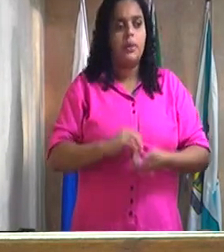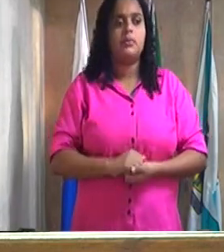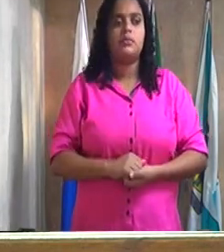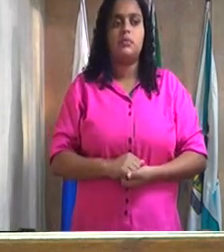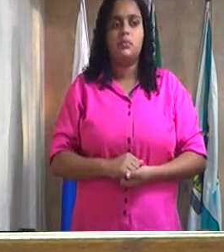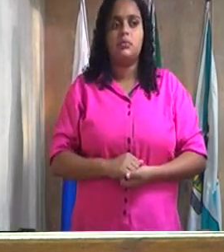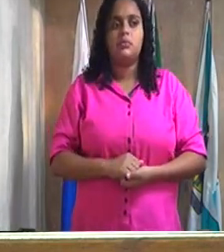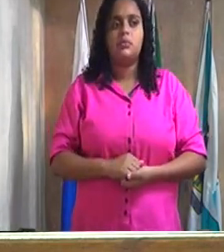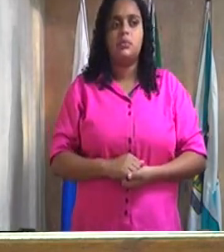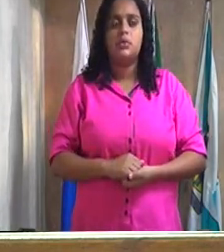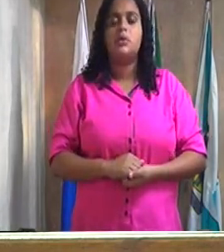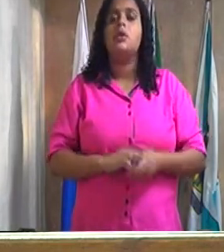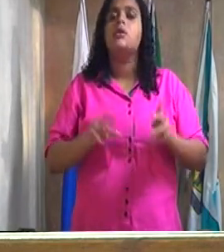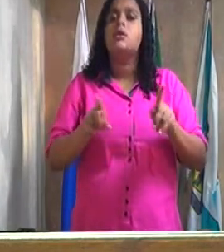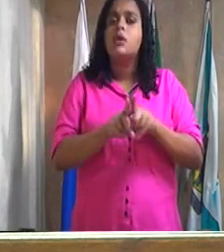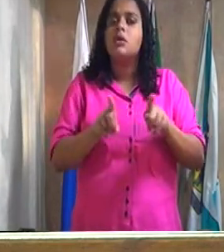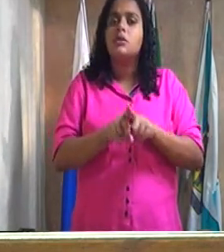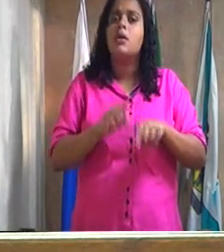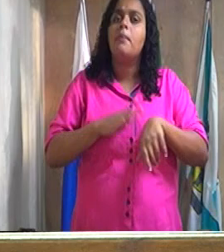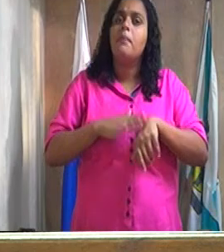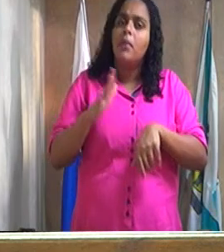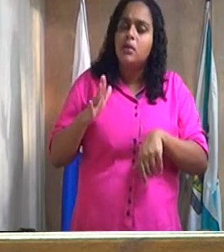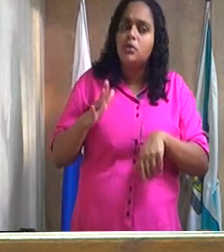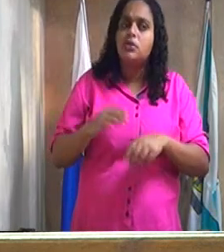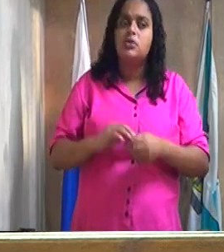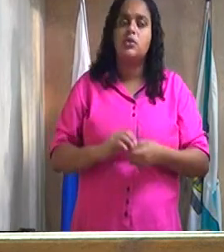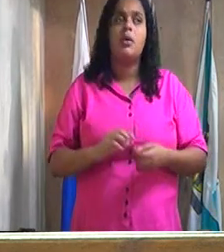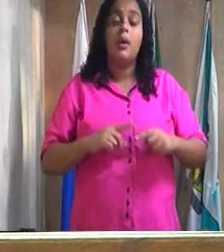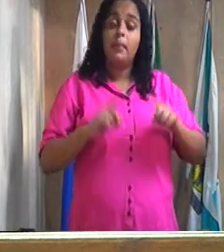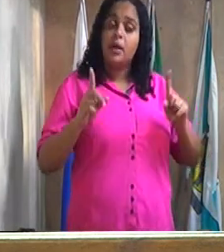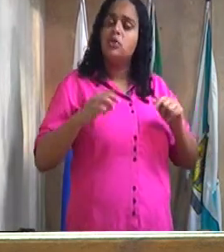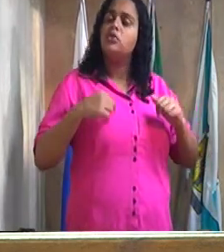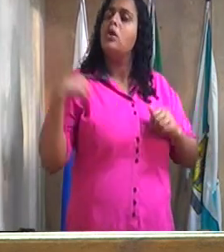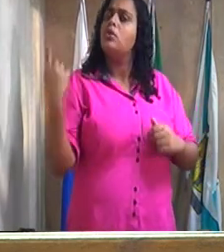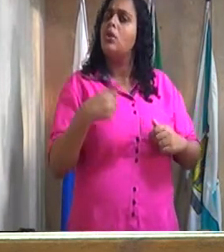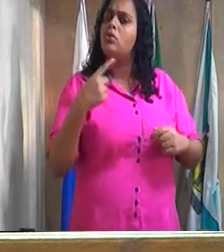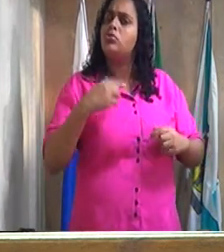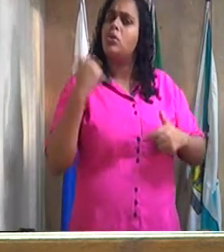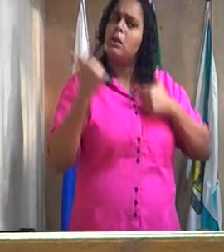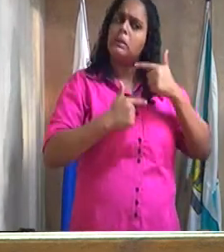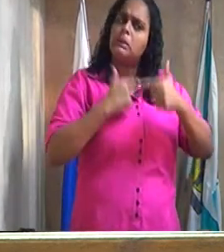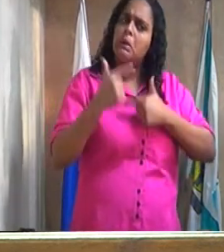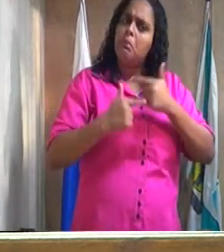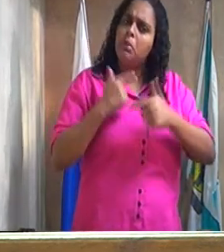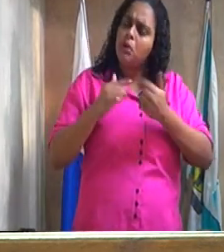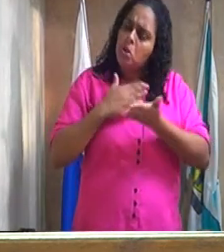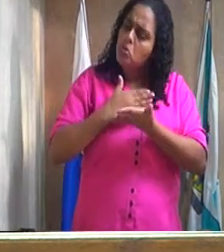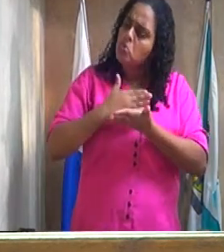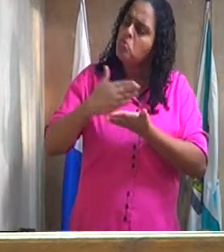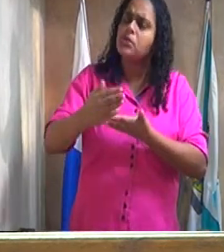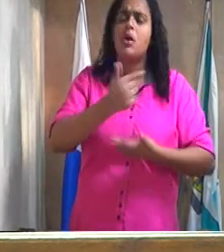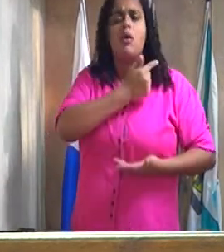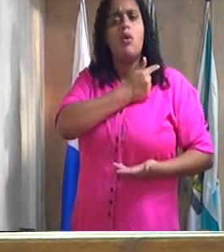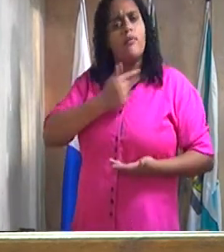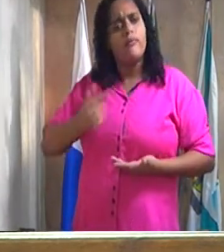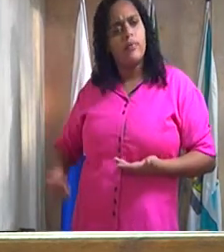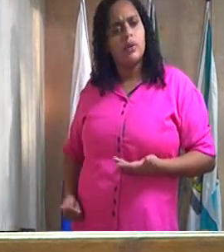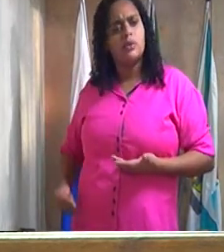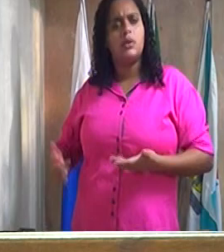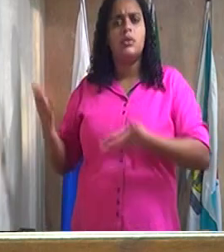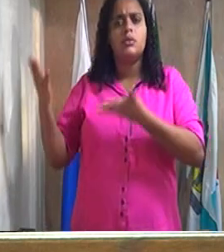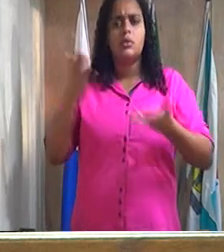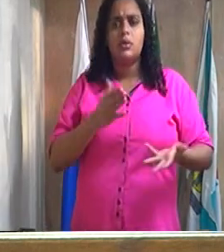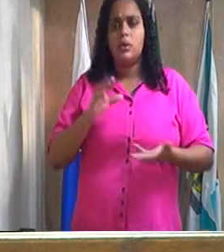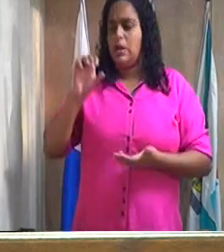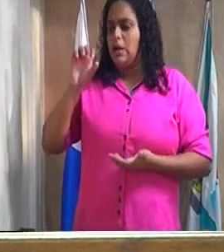Tem a Coca-Cola também. Mas nós estamos trabalhando, desde o início do governo, para trazer a